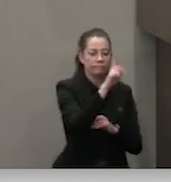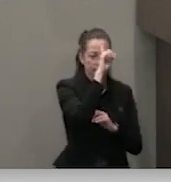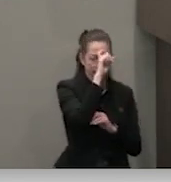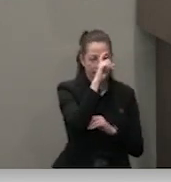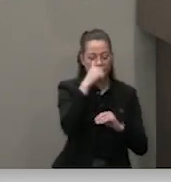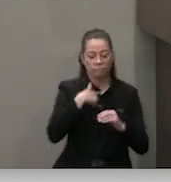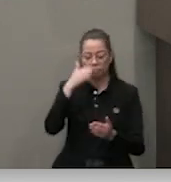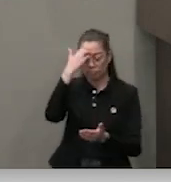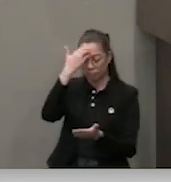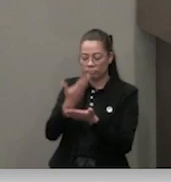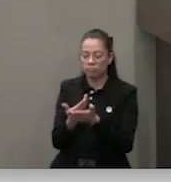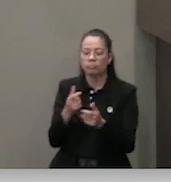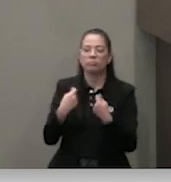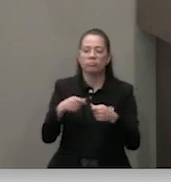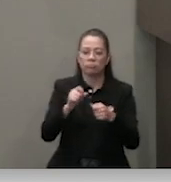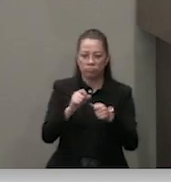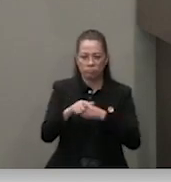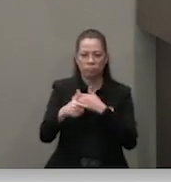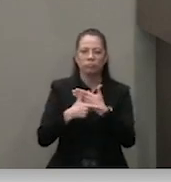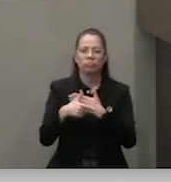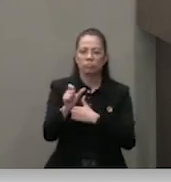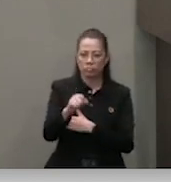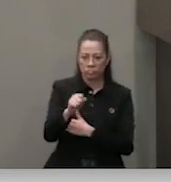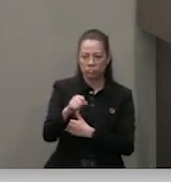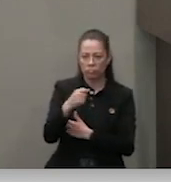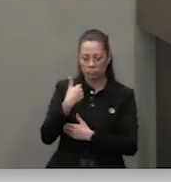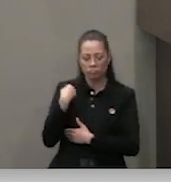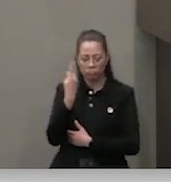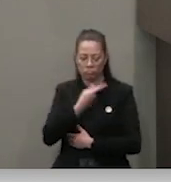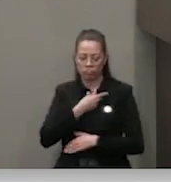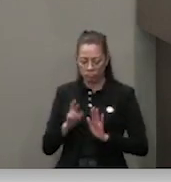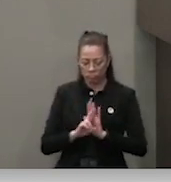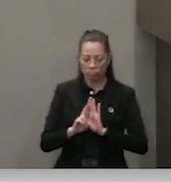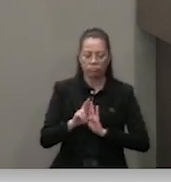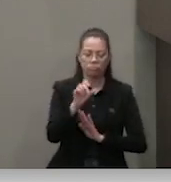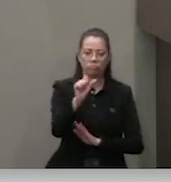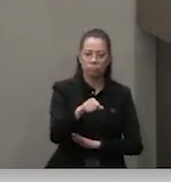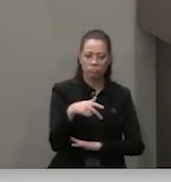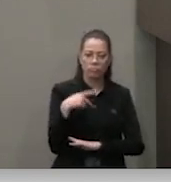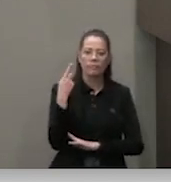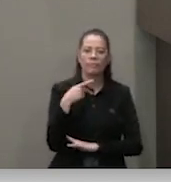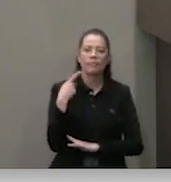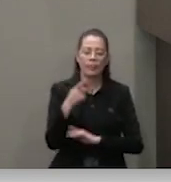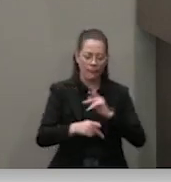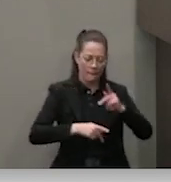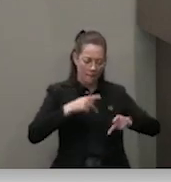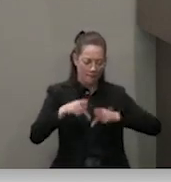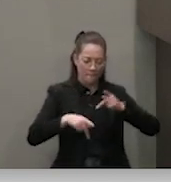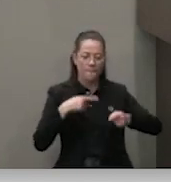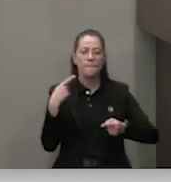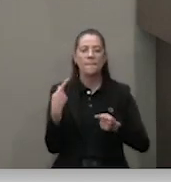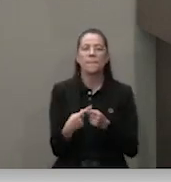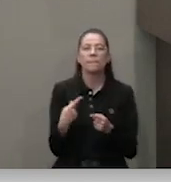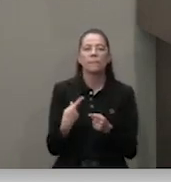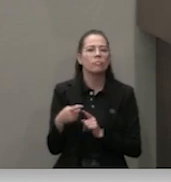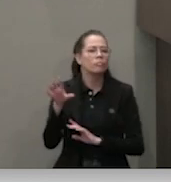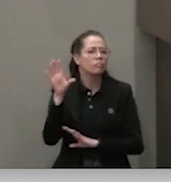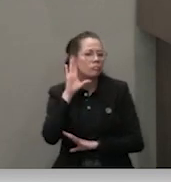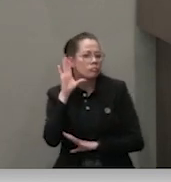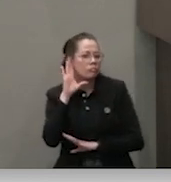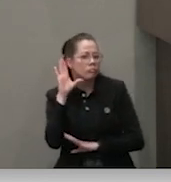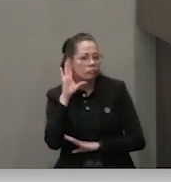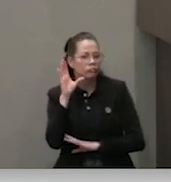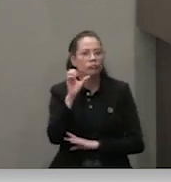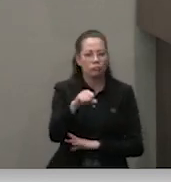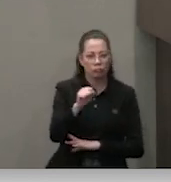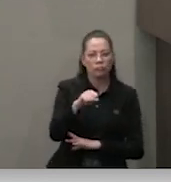então acredito que temos que fazer sim o nosso papel como representantes do povo e como vereadores porque escutamos aonde está o